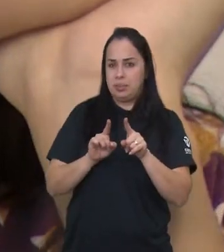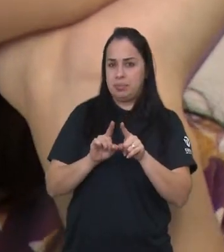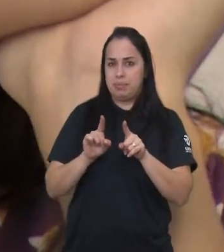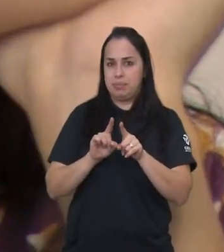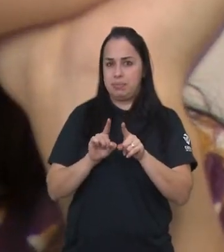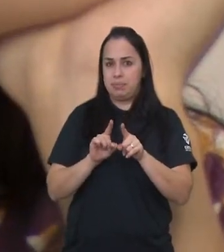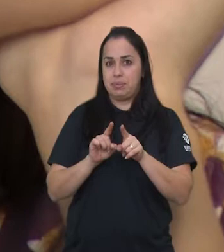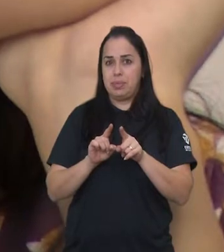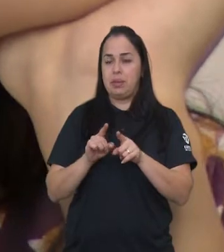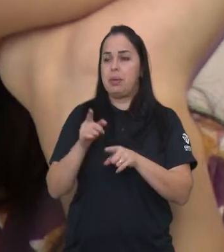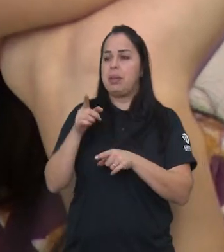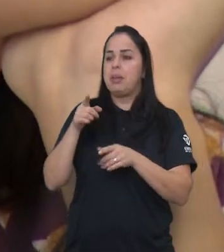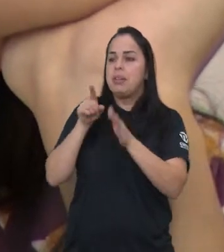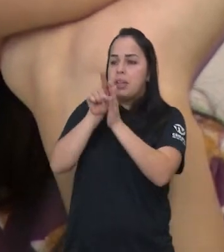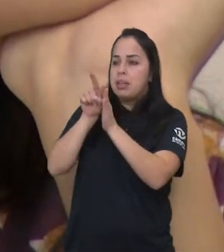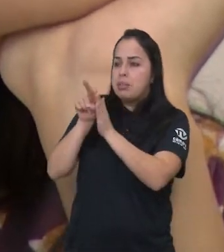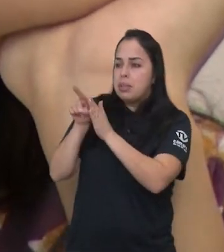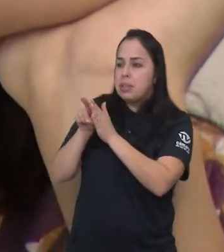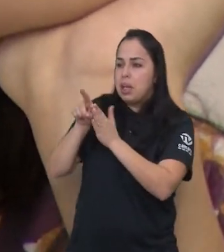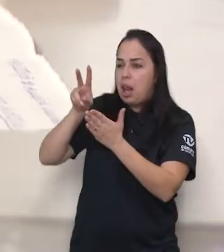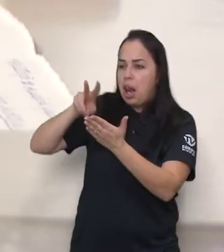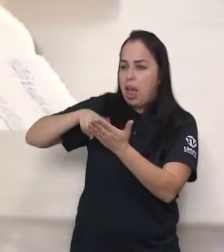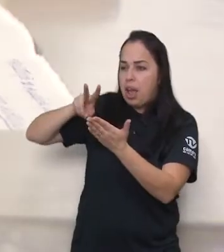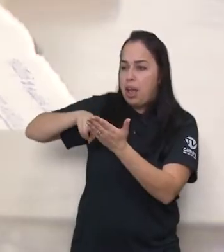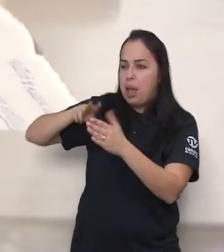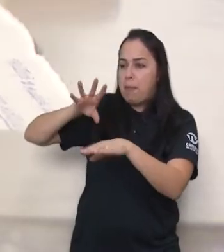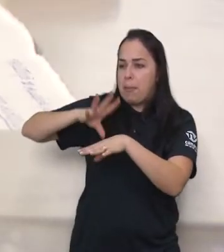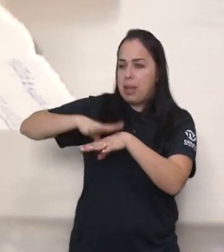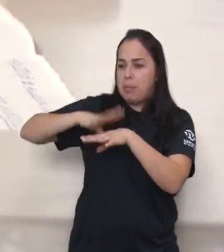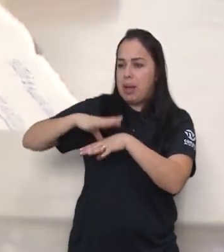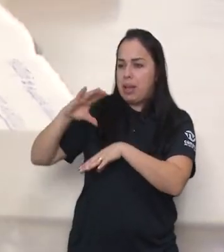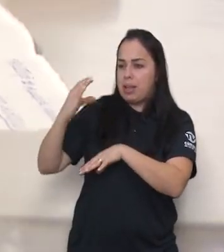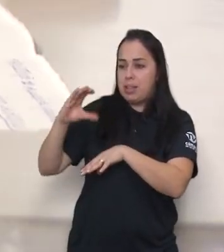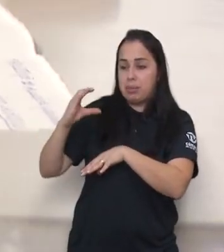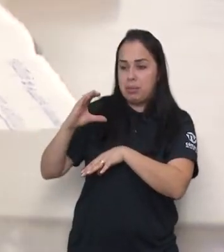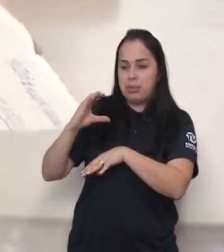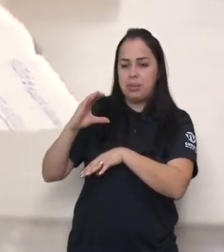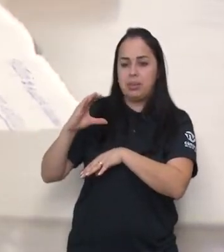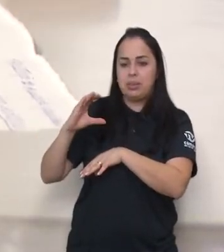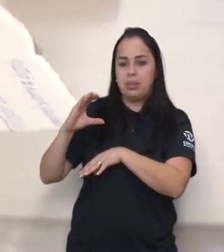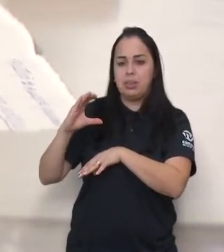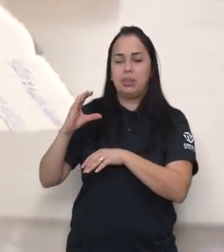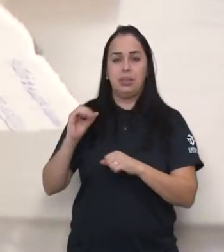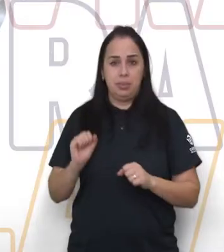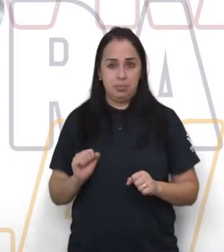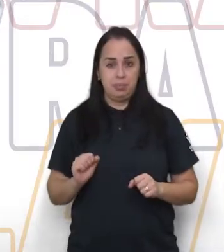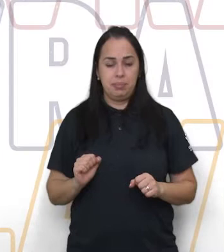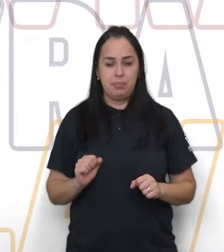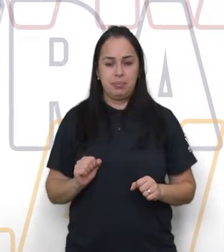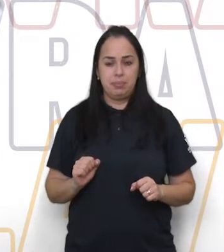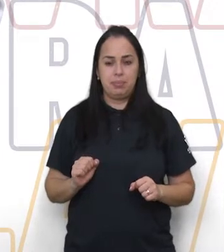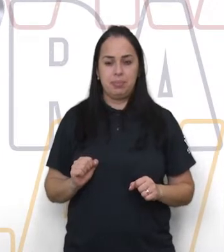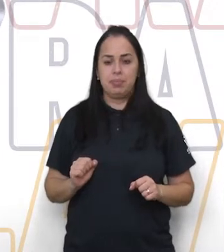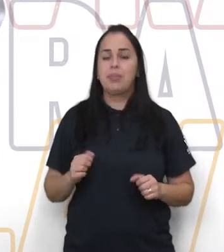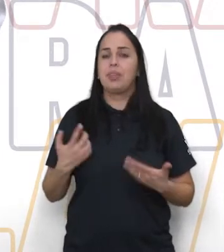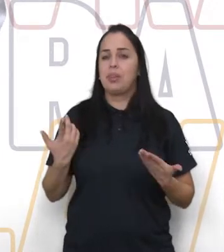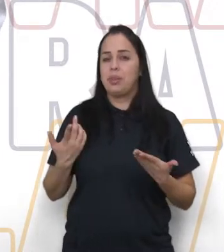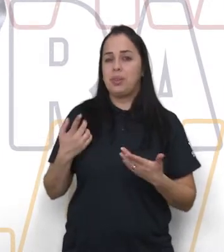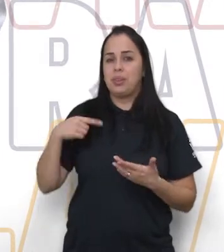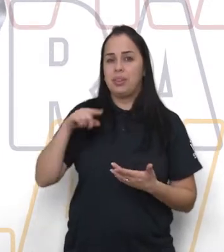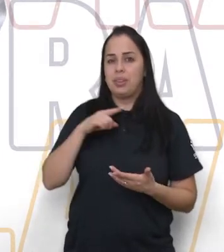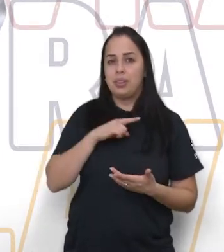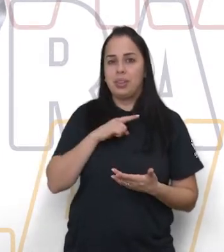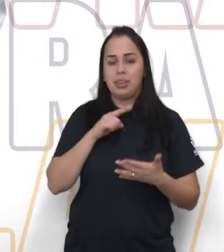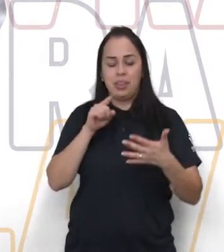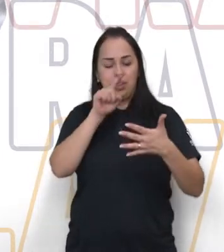relação à a questão de leitura ciências e matemática que é o pisa né há três anos é